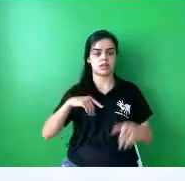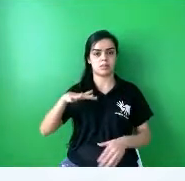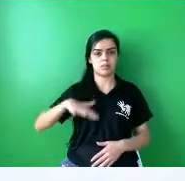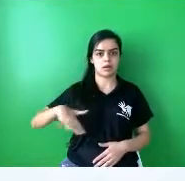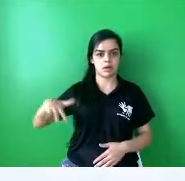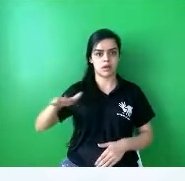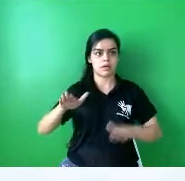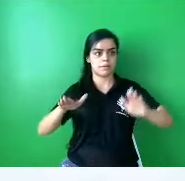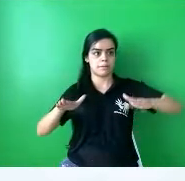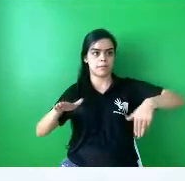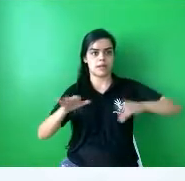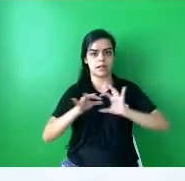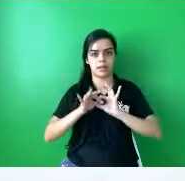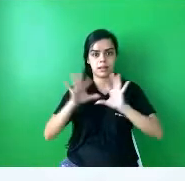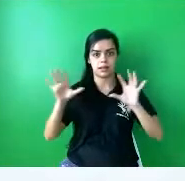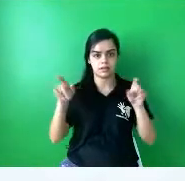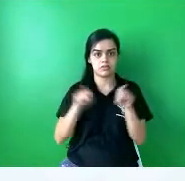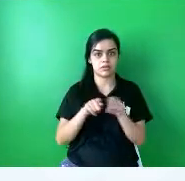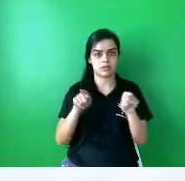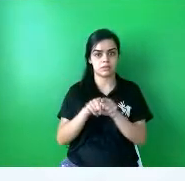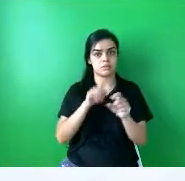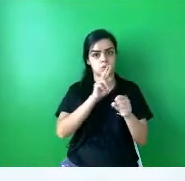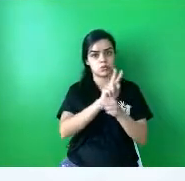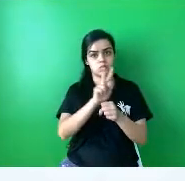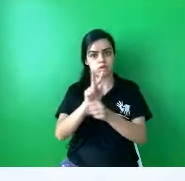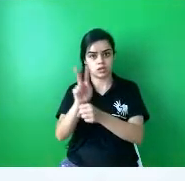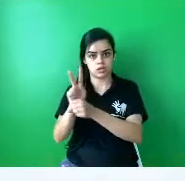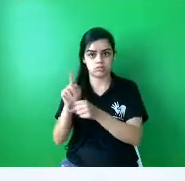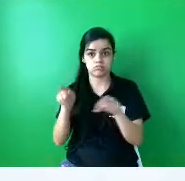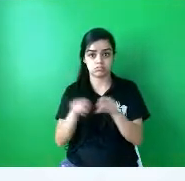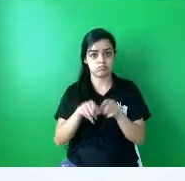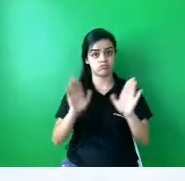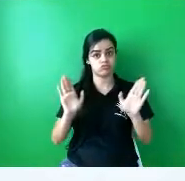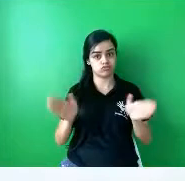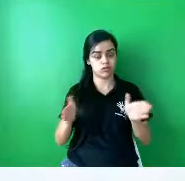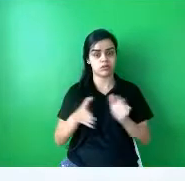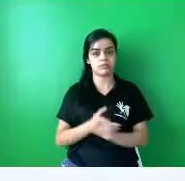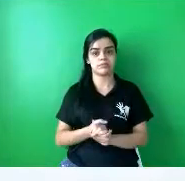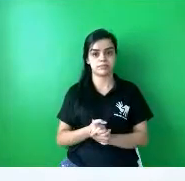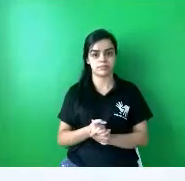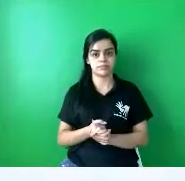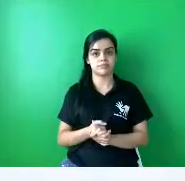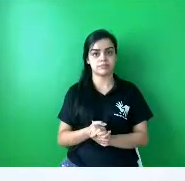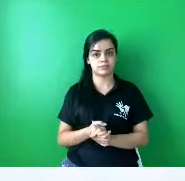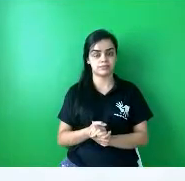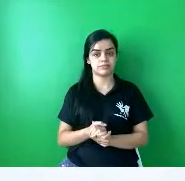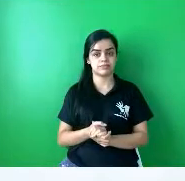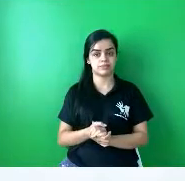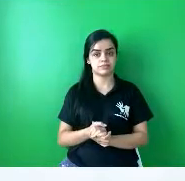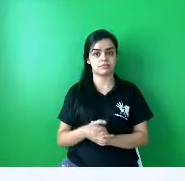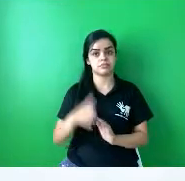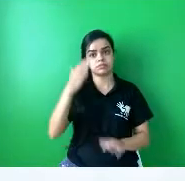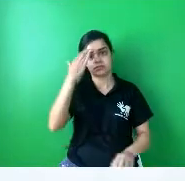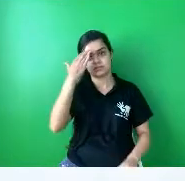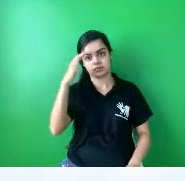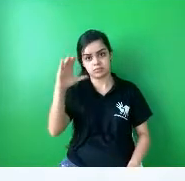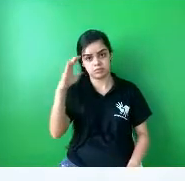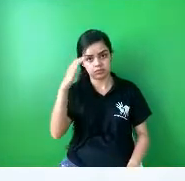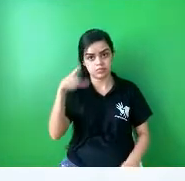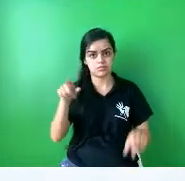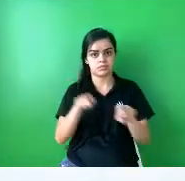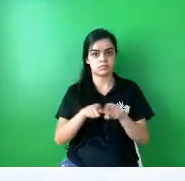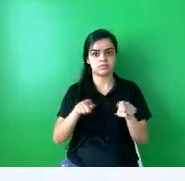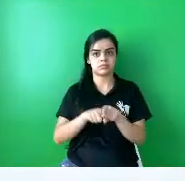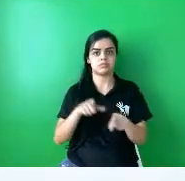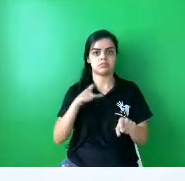de praia liberada, né, tomando as devidas precauções, que eles vão ser informados lá. Curitiba, que tem